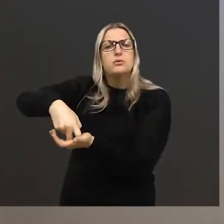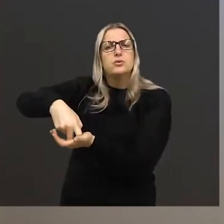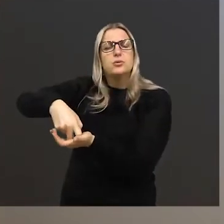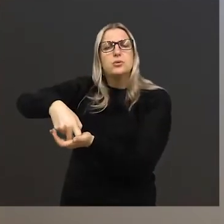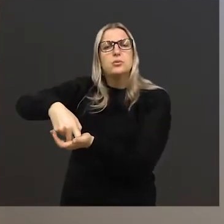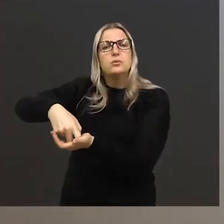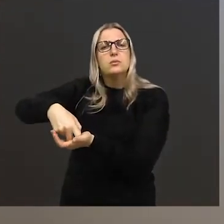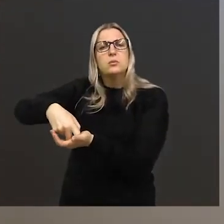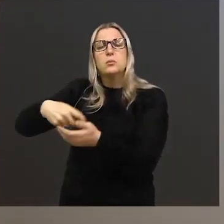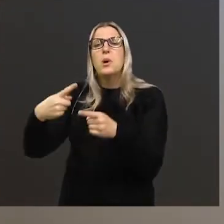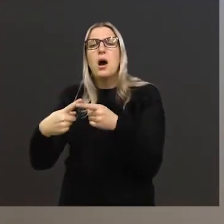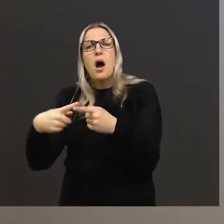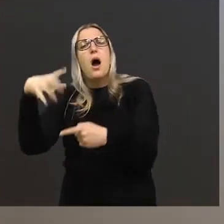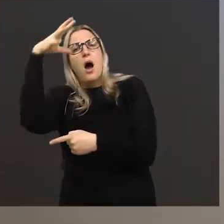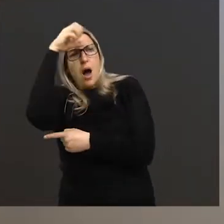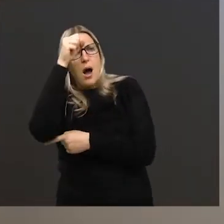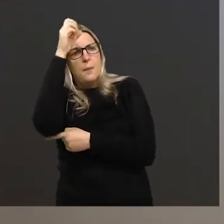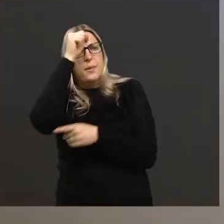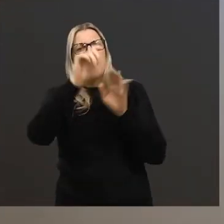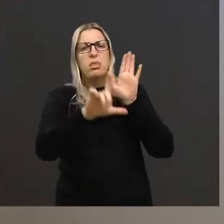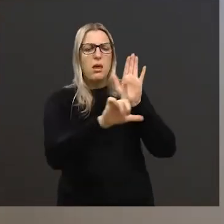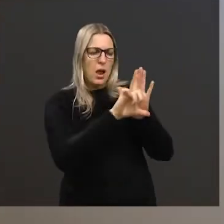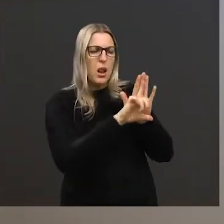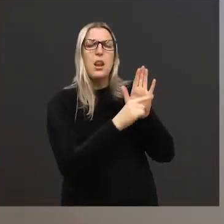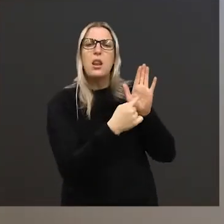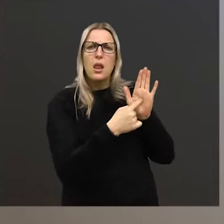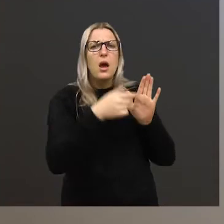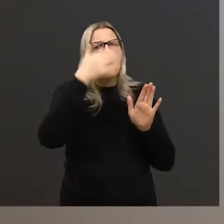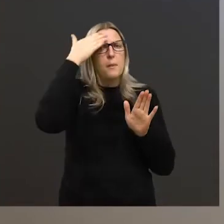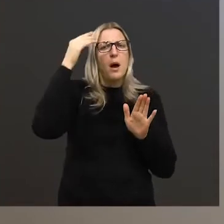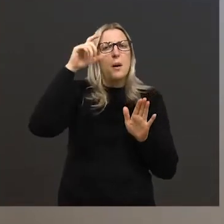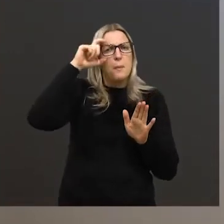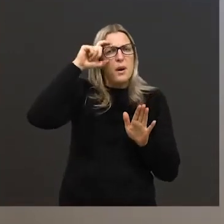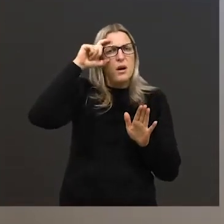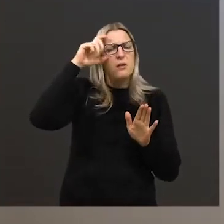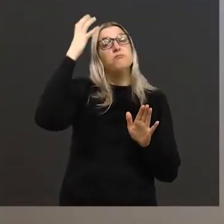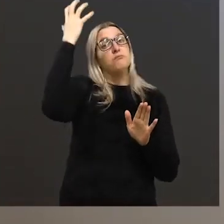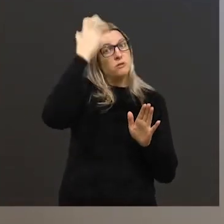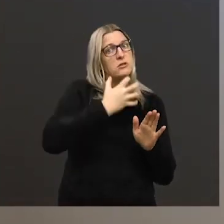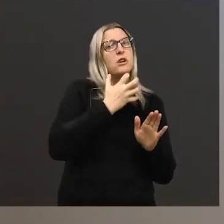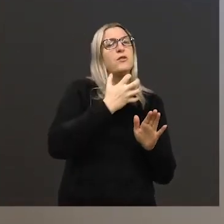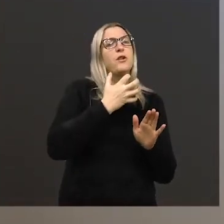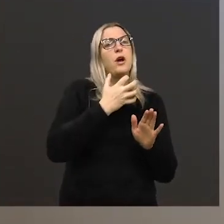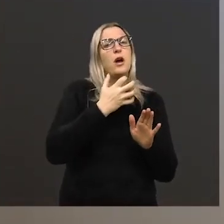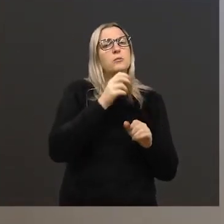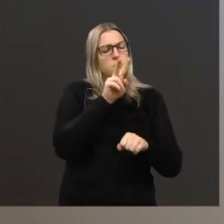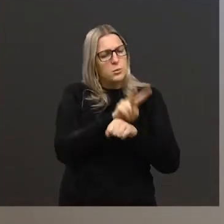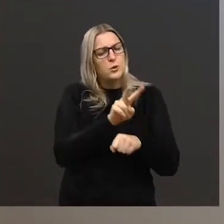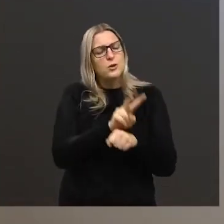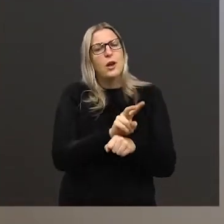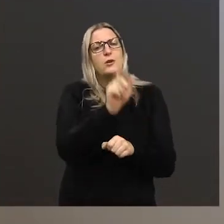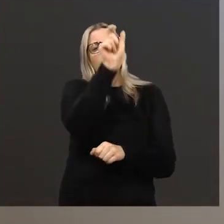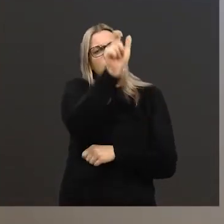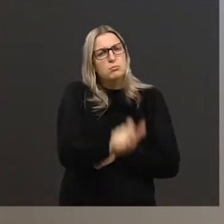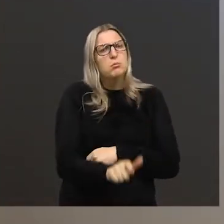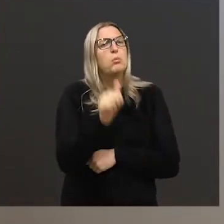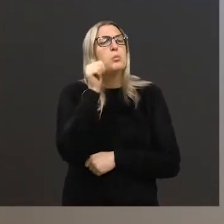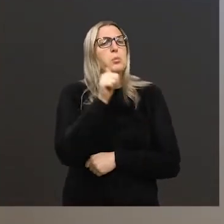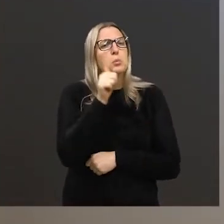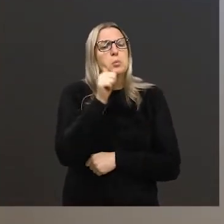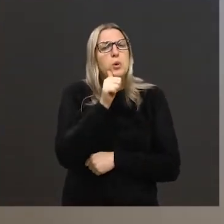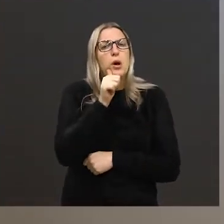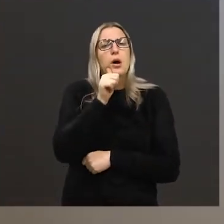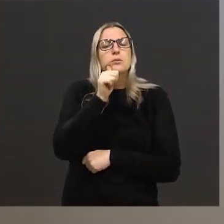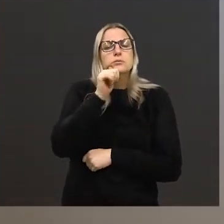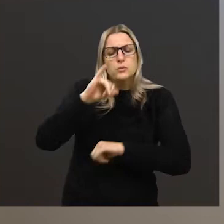ele de fato seja punido e compreenda, né, que a legislação Maria da Penha é uma legislação severa e que protege